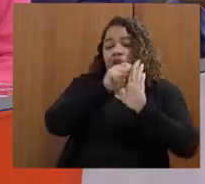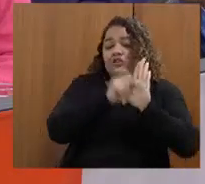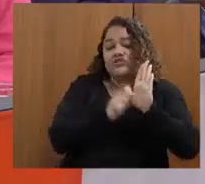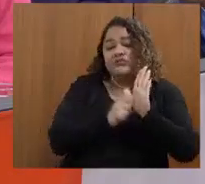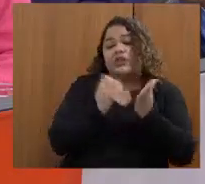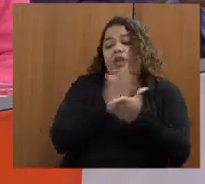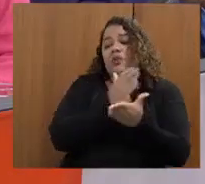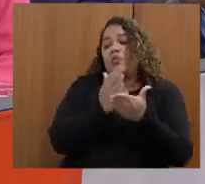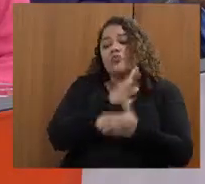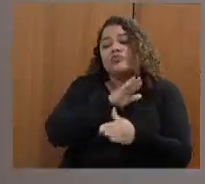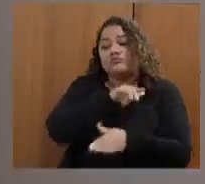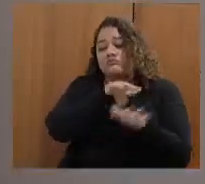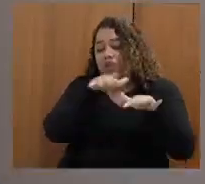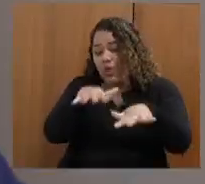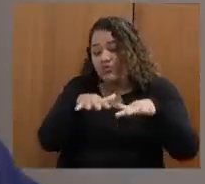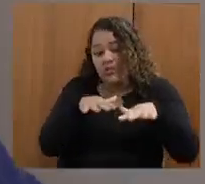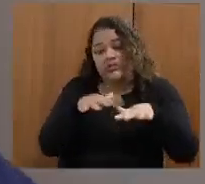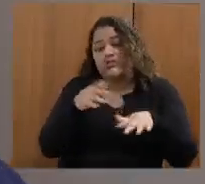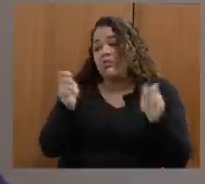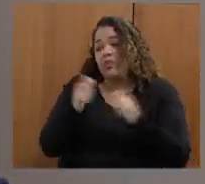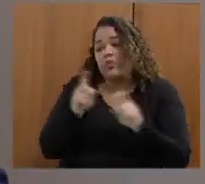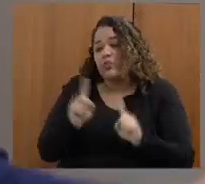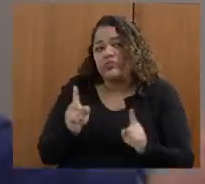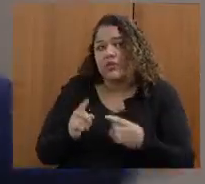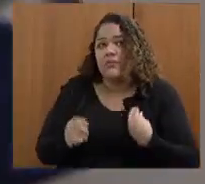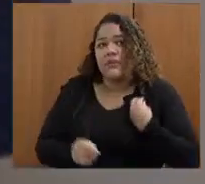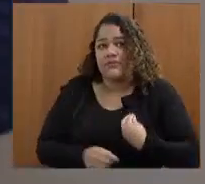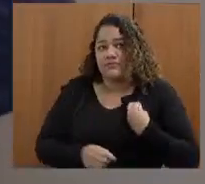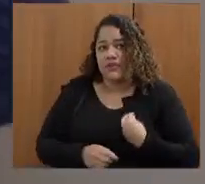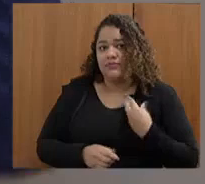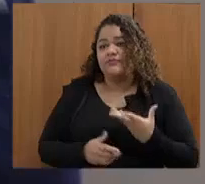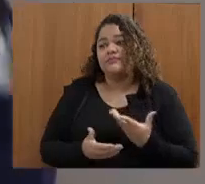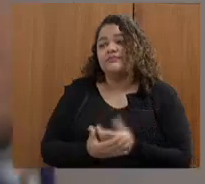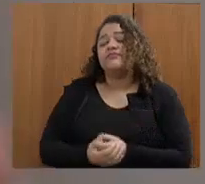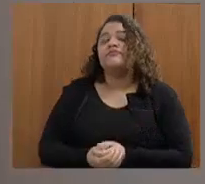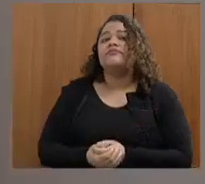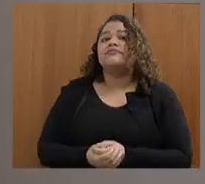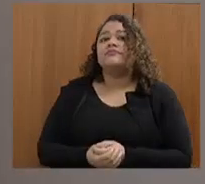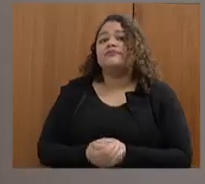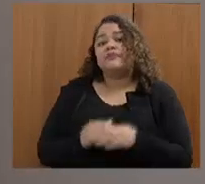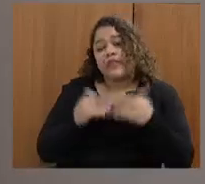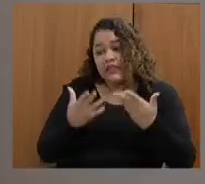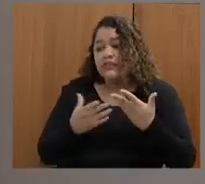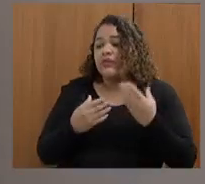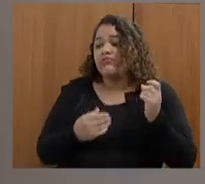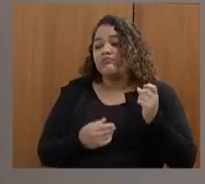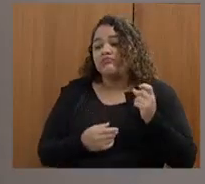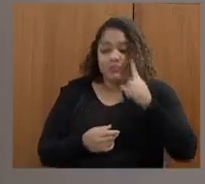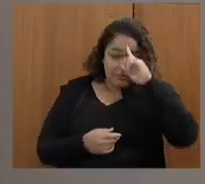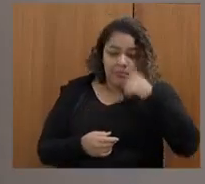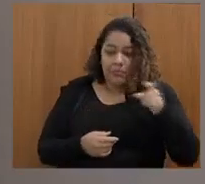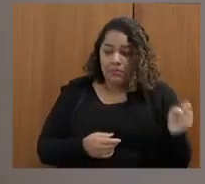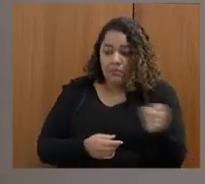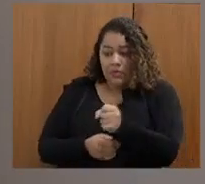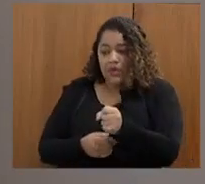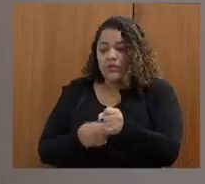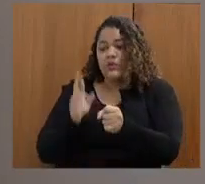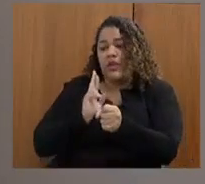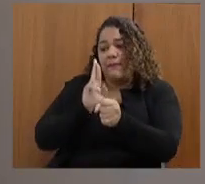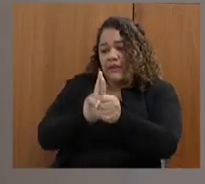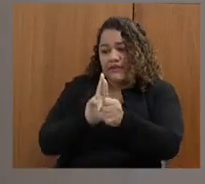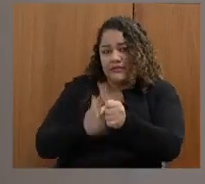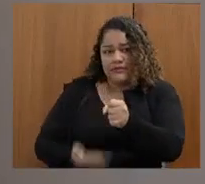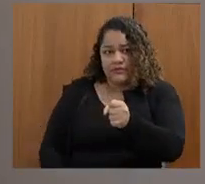algumas audiências públicas são muitas né que aqui eu cheguei a dizer então a gente envia a gente envia